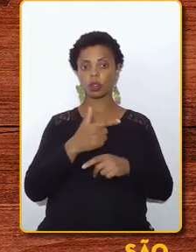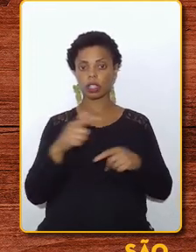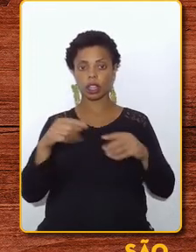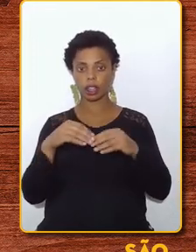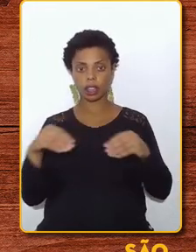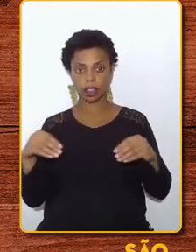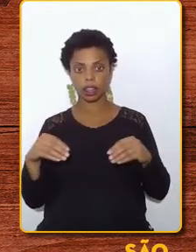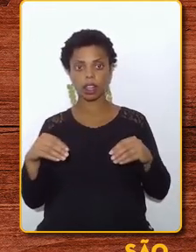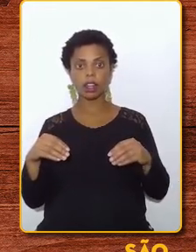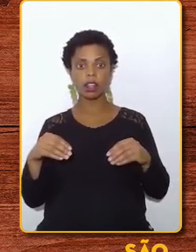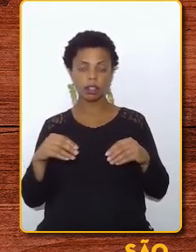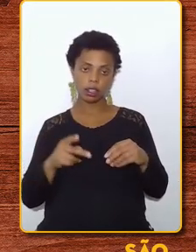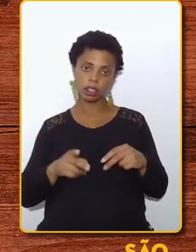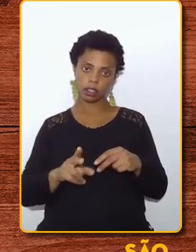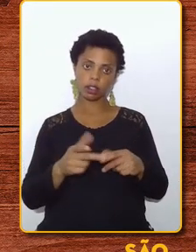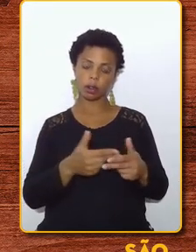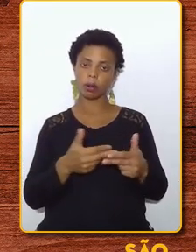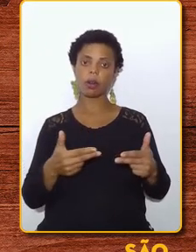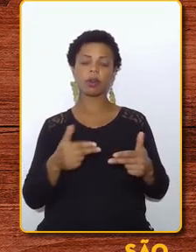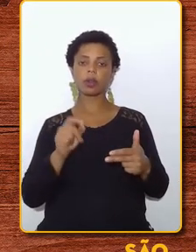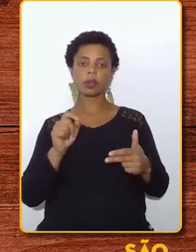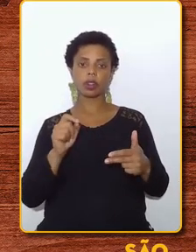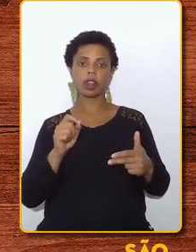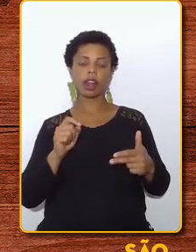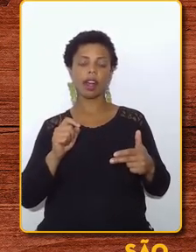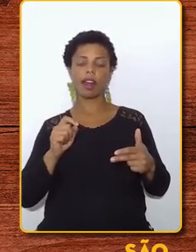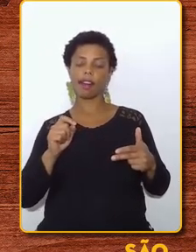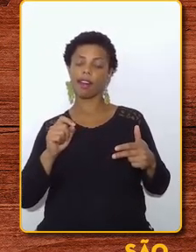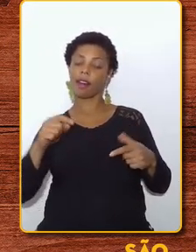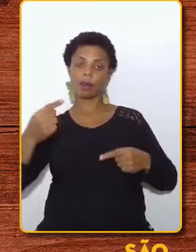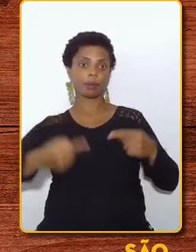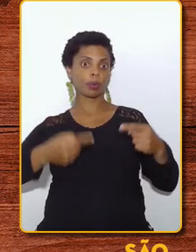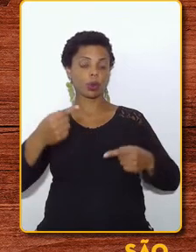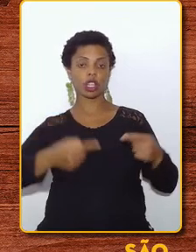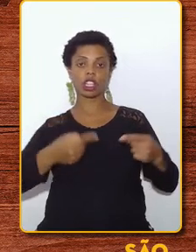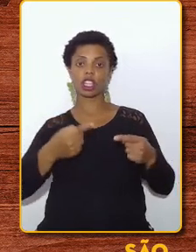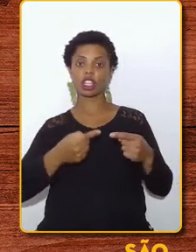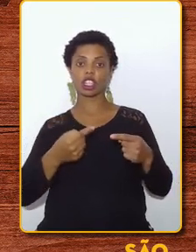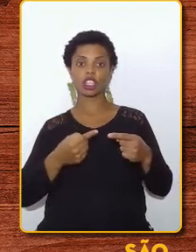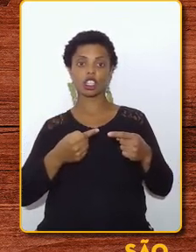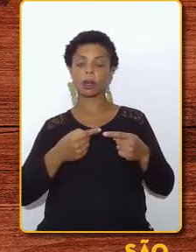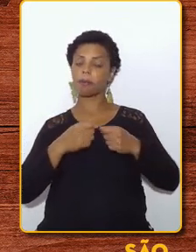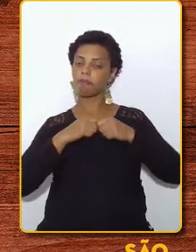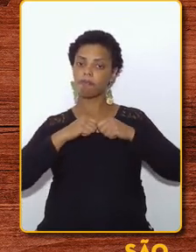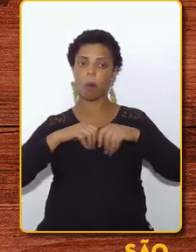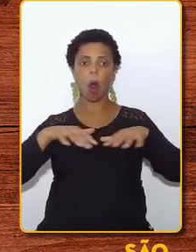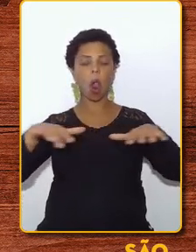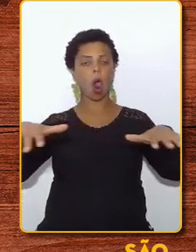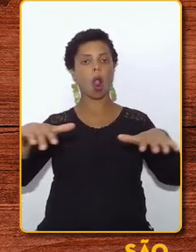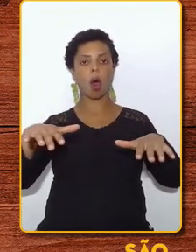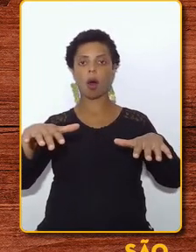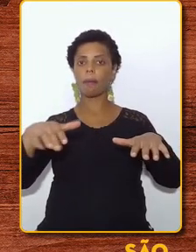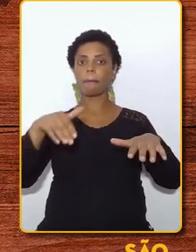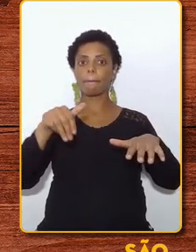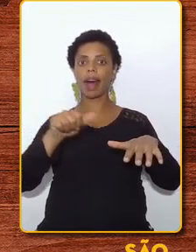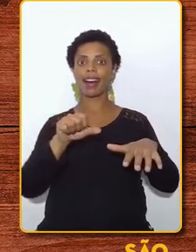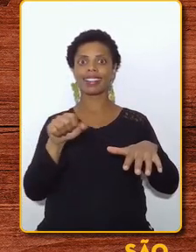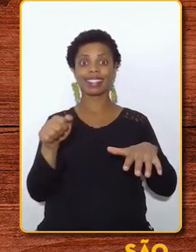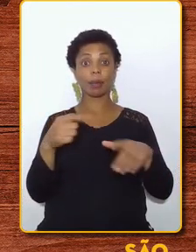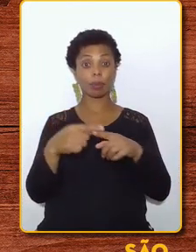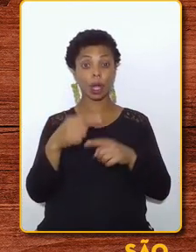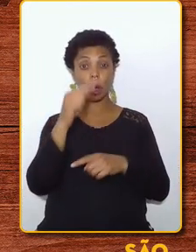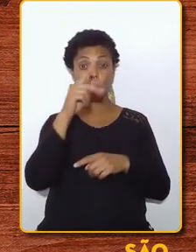petulância da minha parte, que nós temos que pensar uma política de massa, temos que pensar o povo brasileiro, estamos falando de 100 milhões de habitantes. Como é